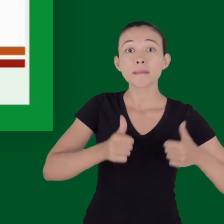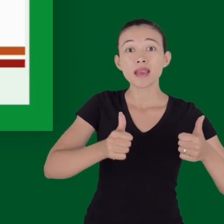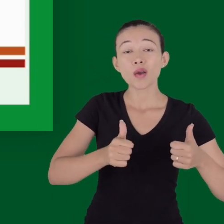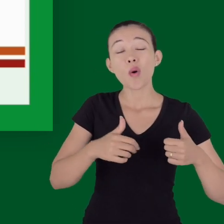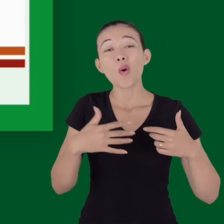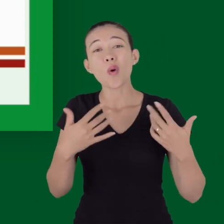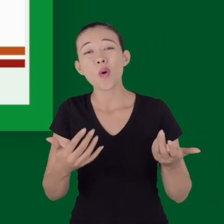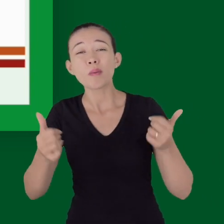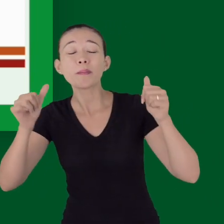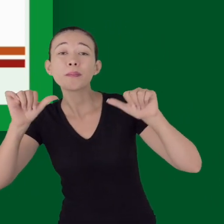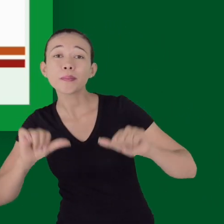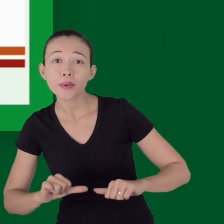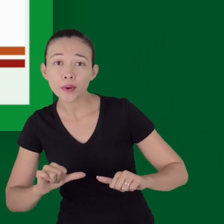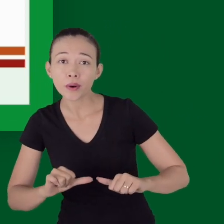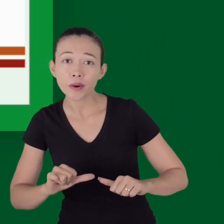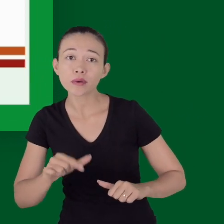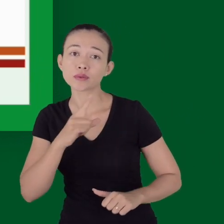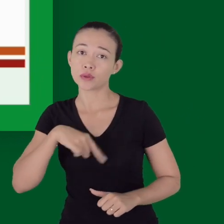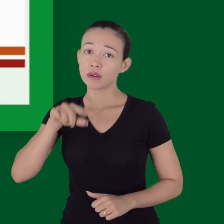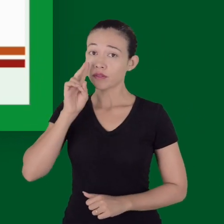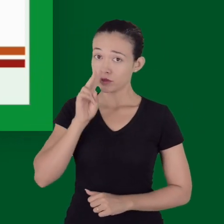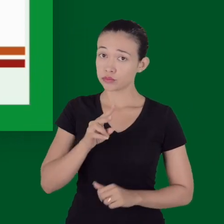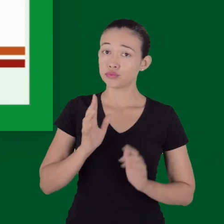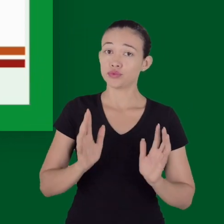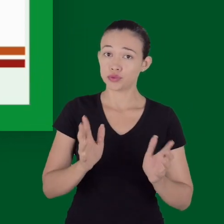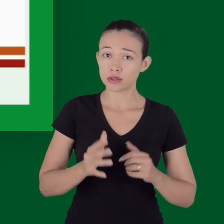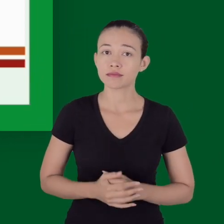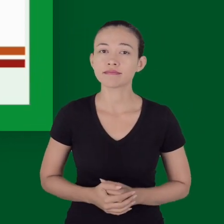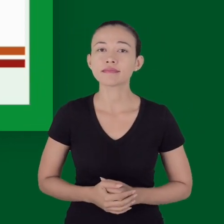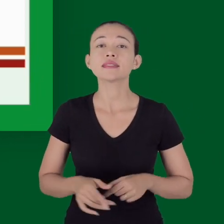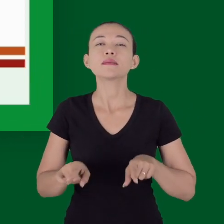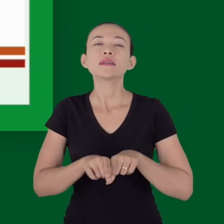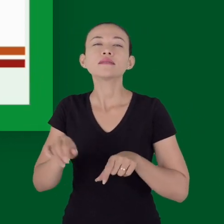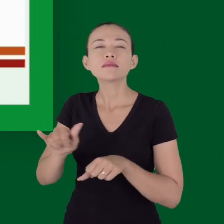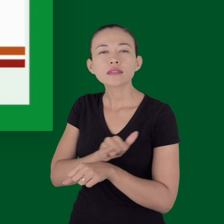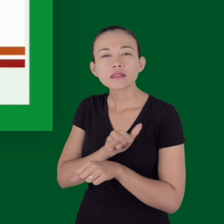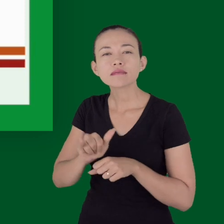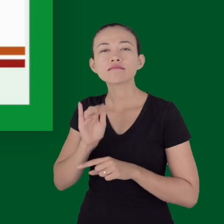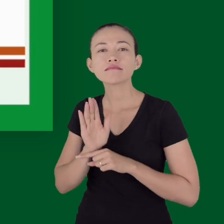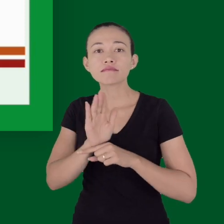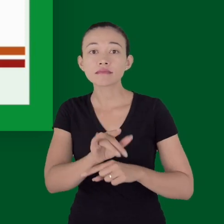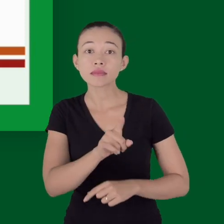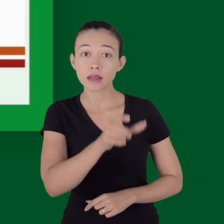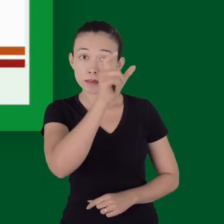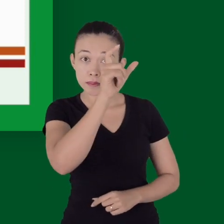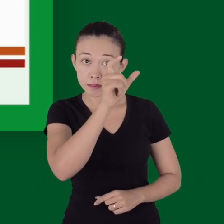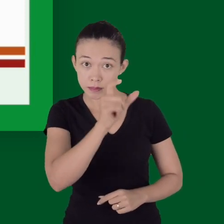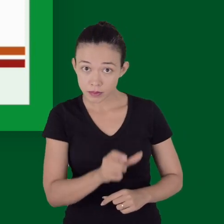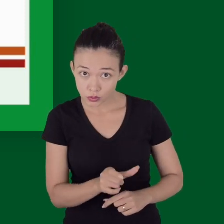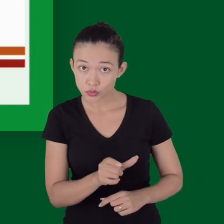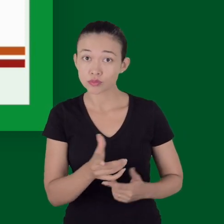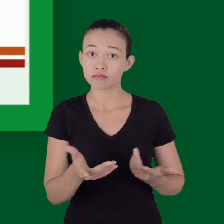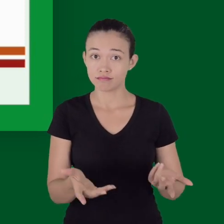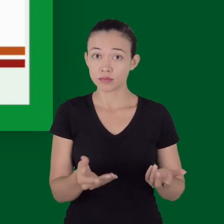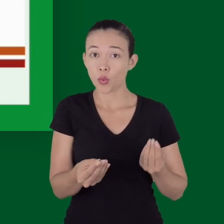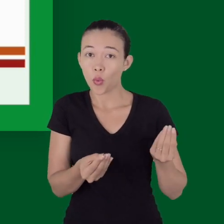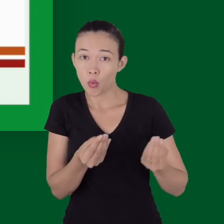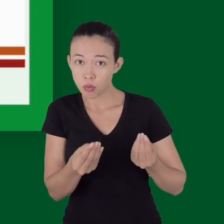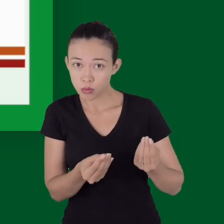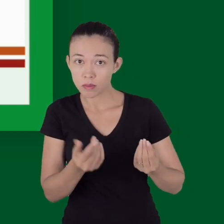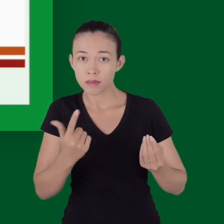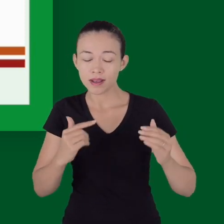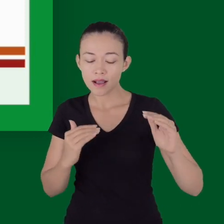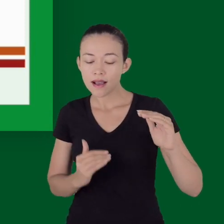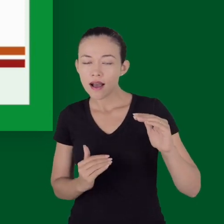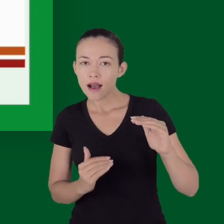desfecho favorável ou desfavorável, identificamos as intervenções iniciais à vítima,